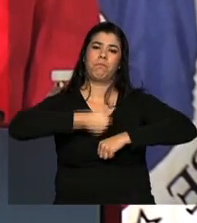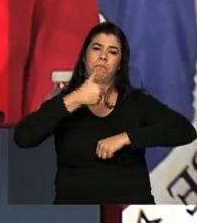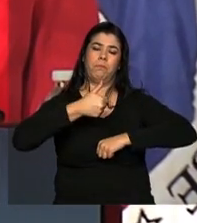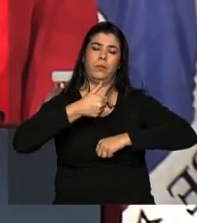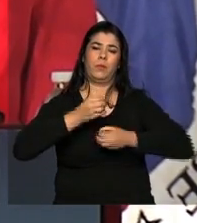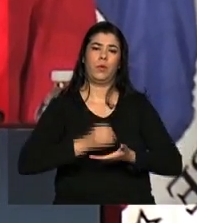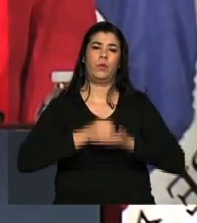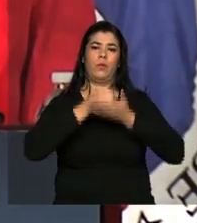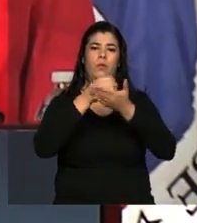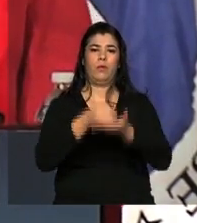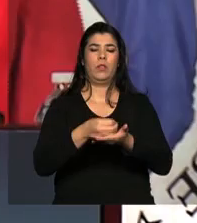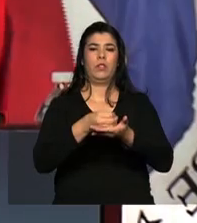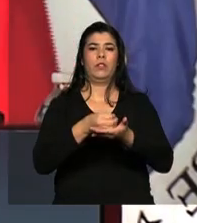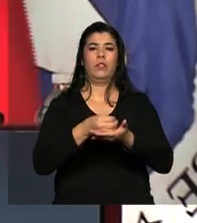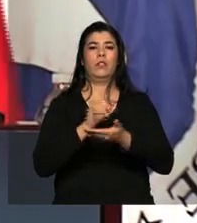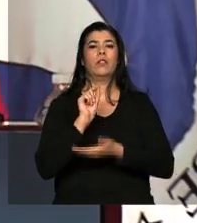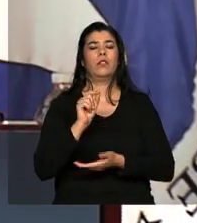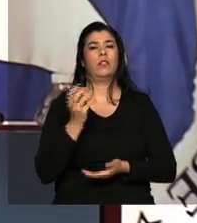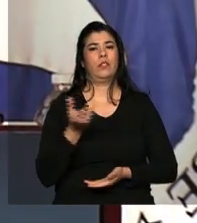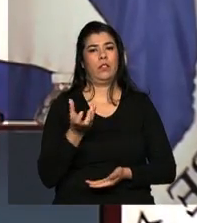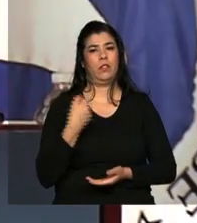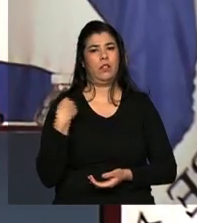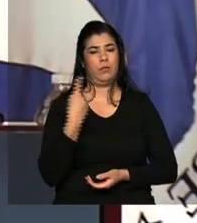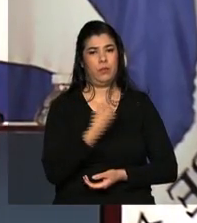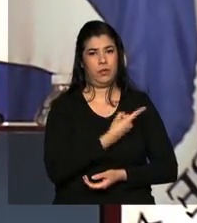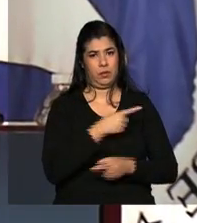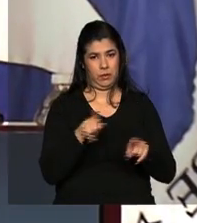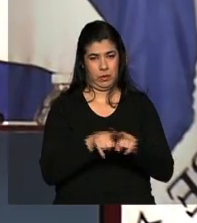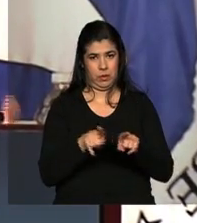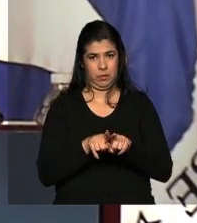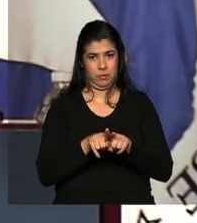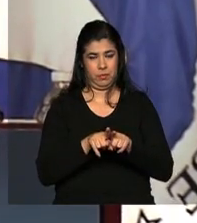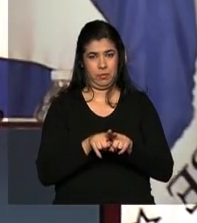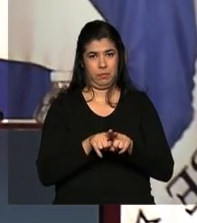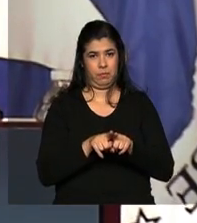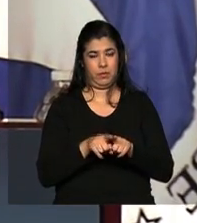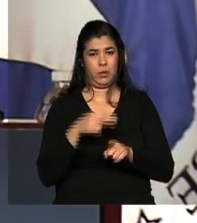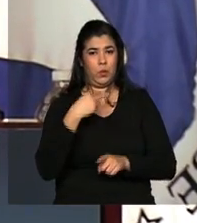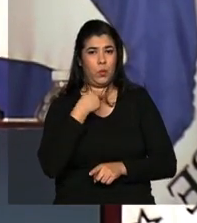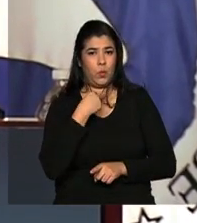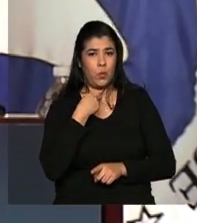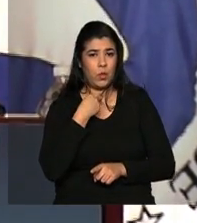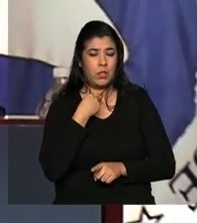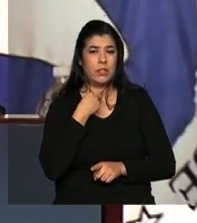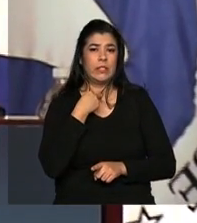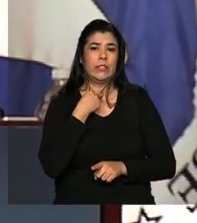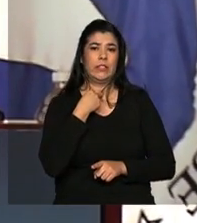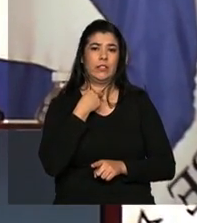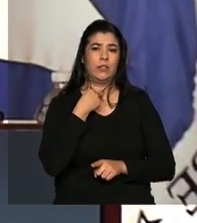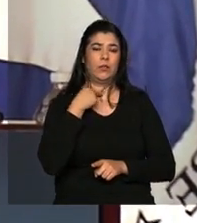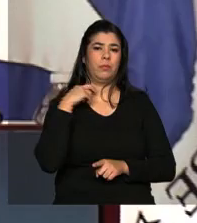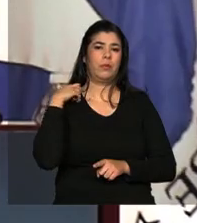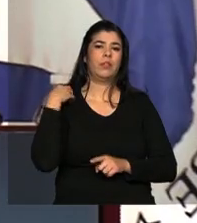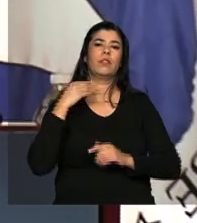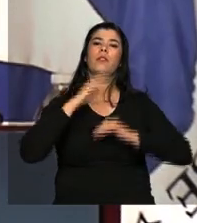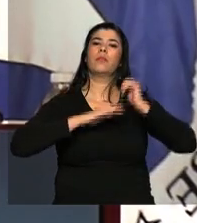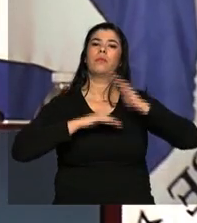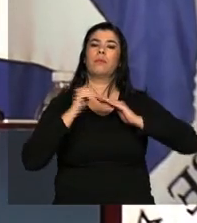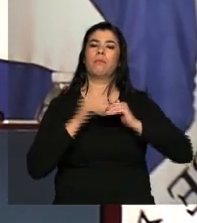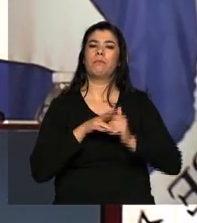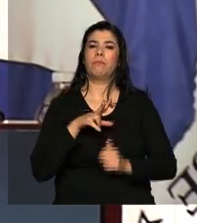ser oferecidas e que queremos que sejam preenchidas essas oportunidades pelo setor